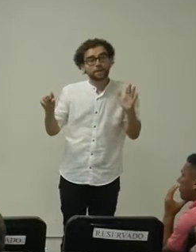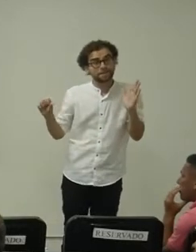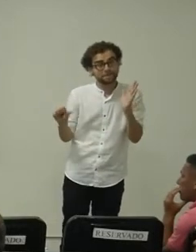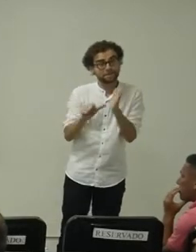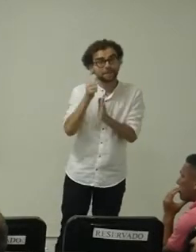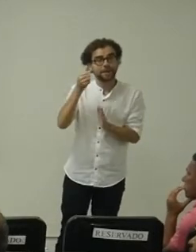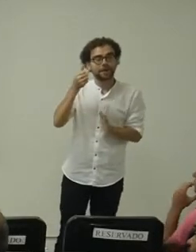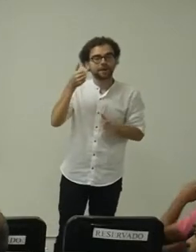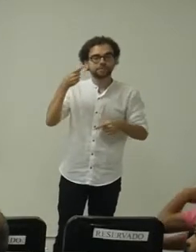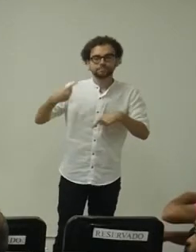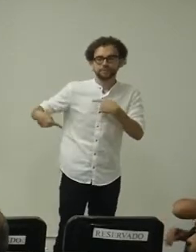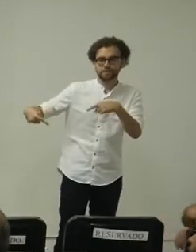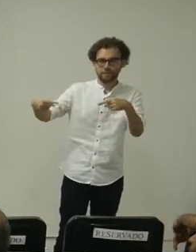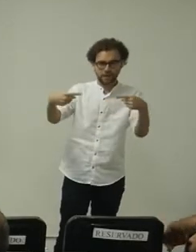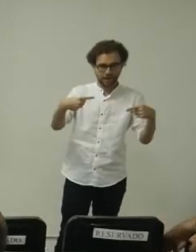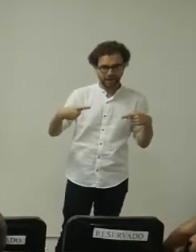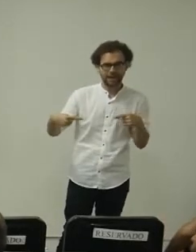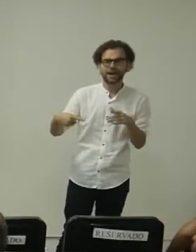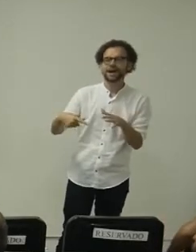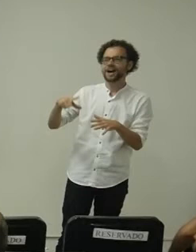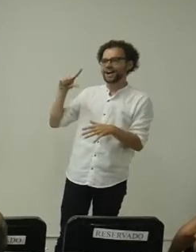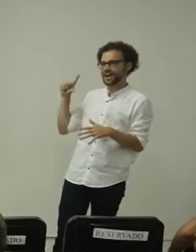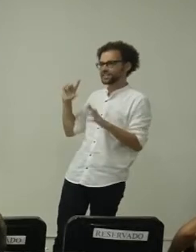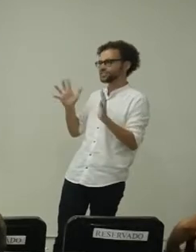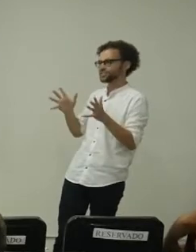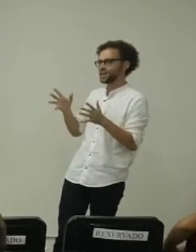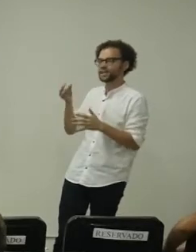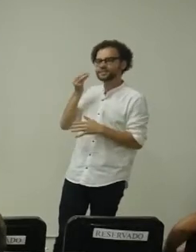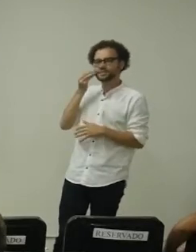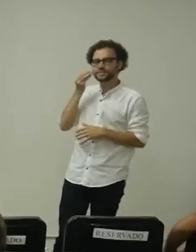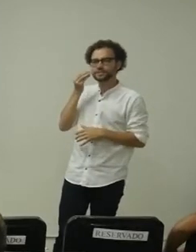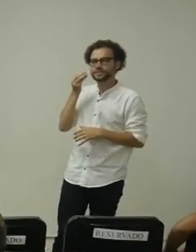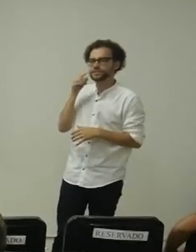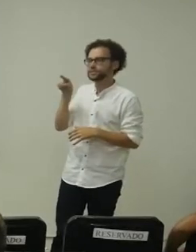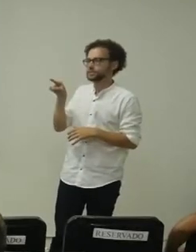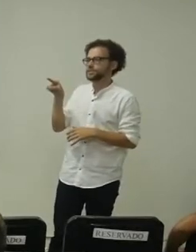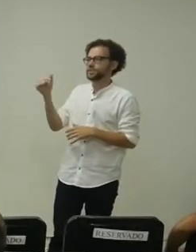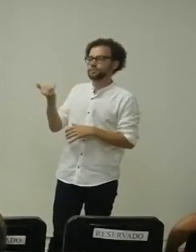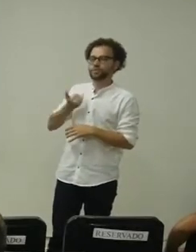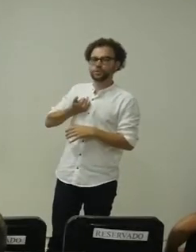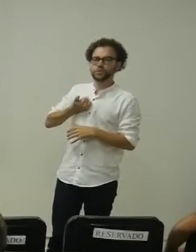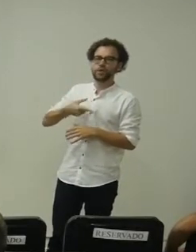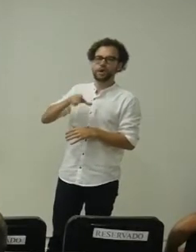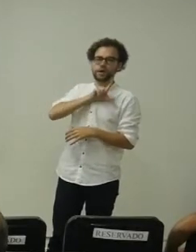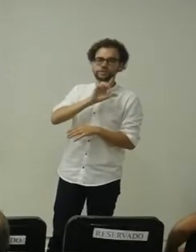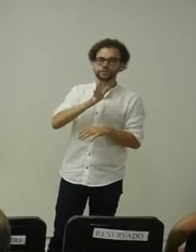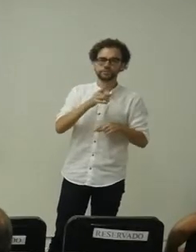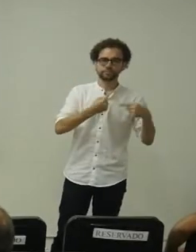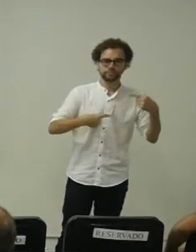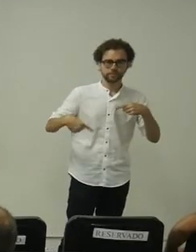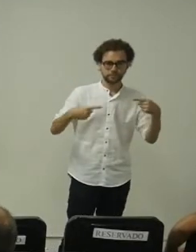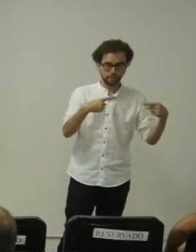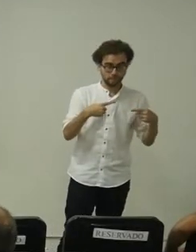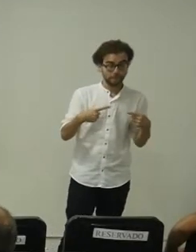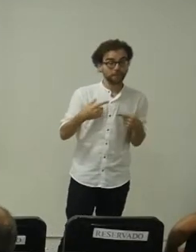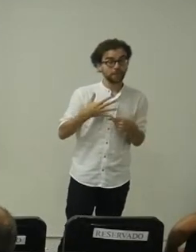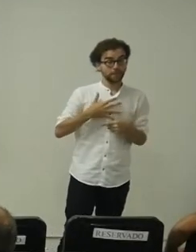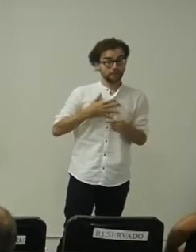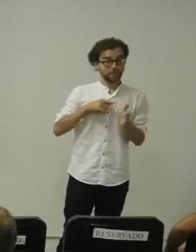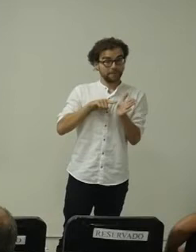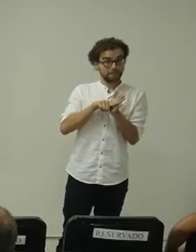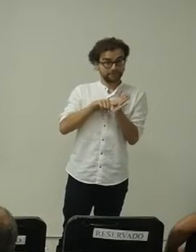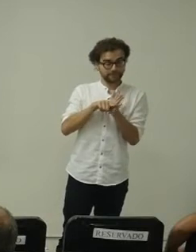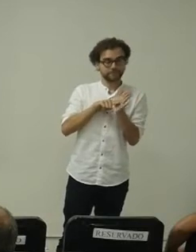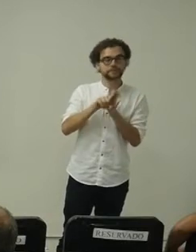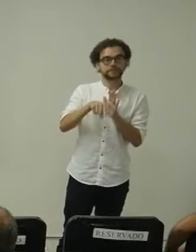debate. E também já existiram iniciativas anteriores, né, a Sandra estava compartilhando alguns debates, né, que foram feitos. O meu objeto de estudo é a Lei